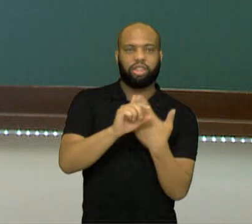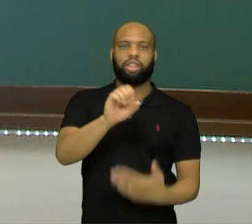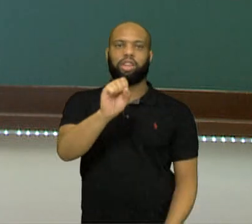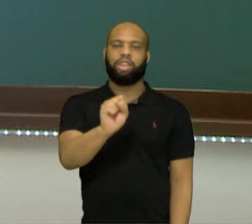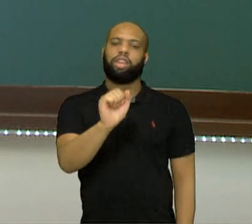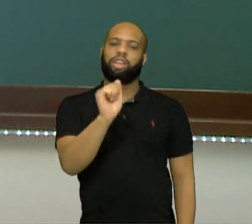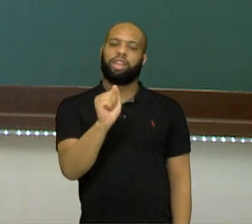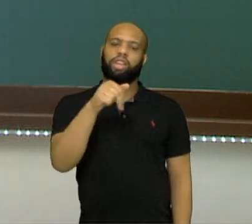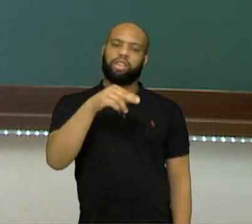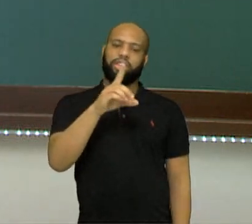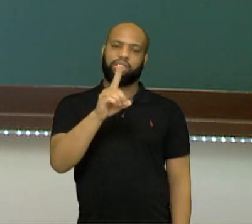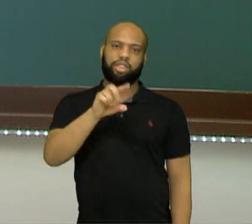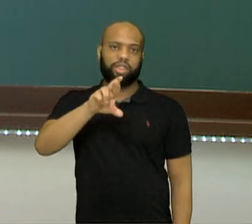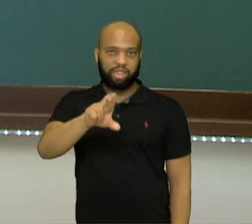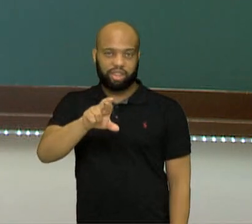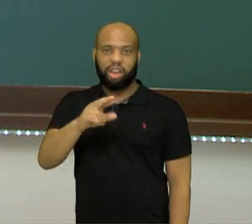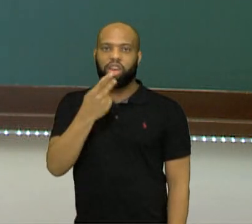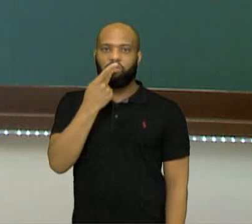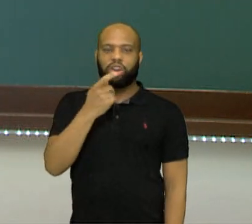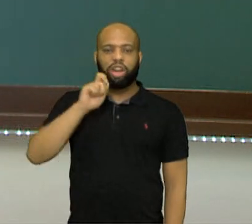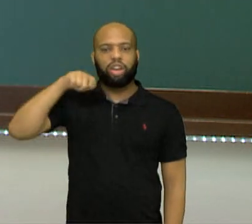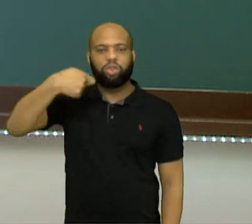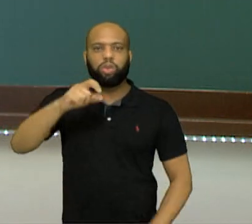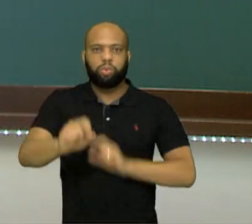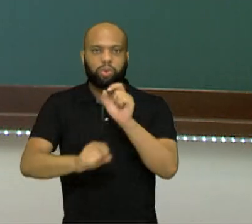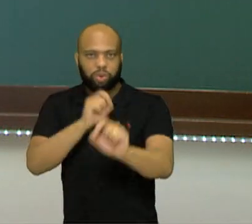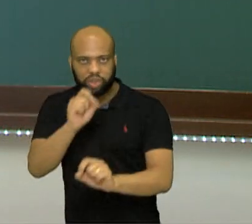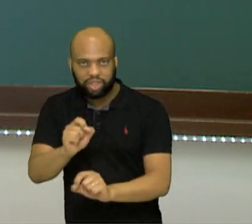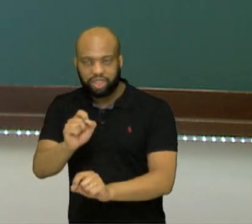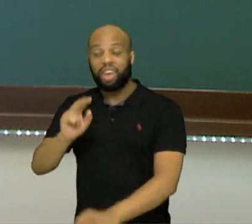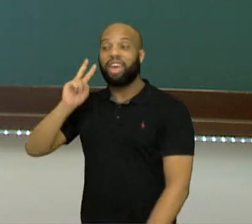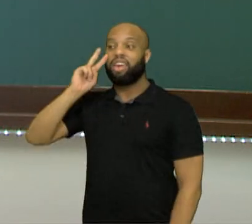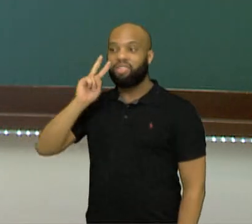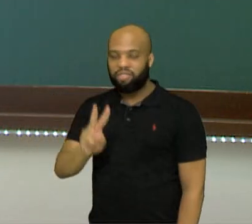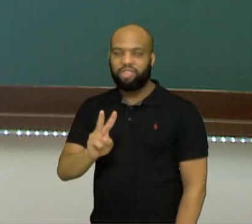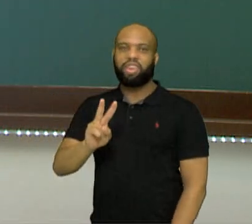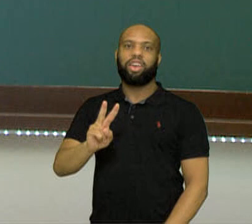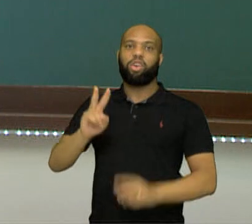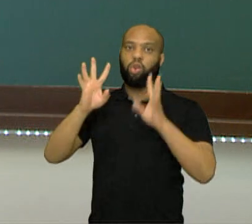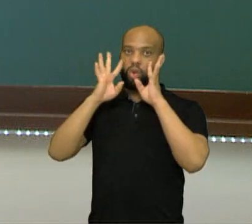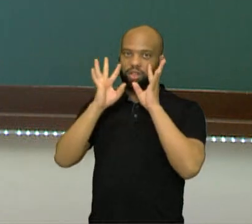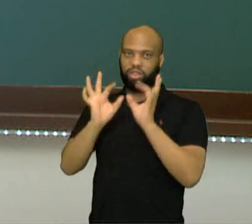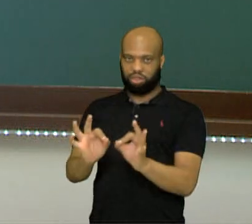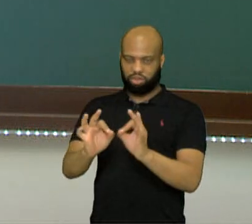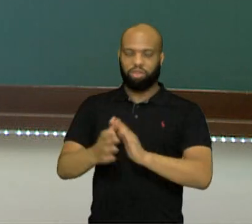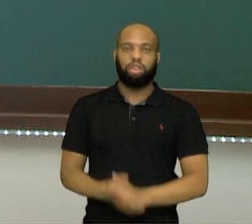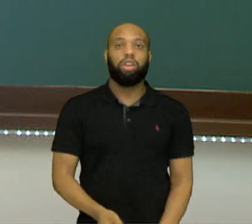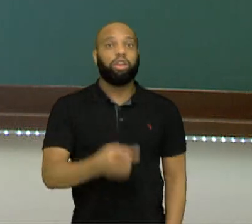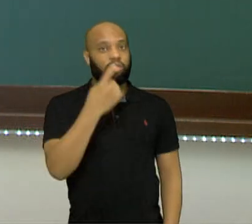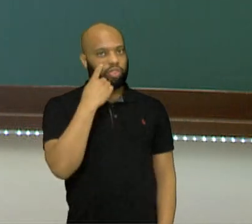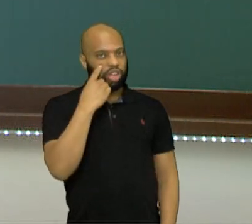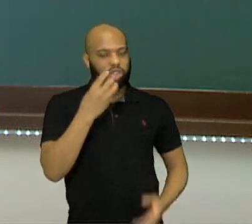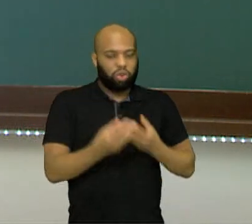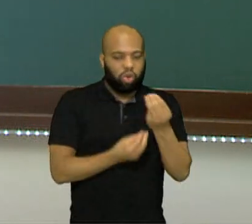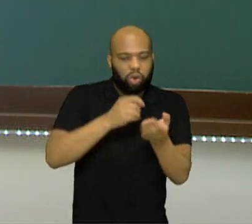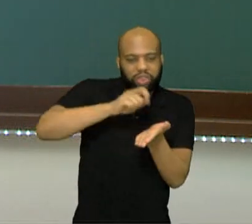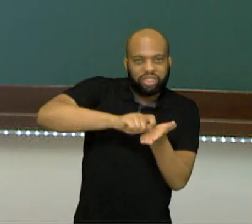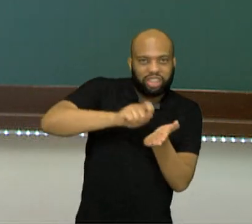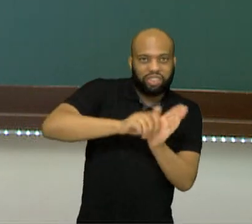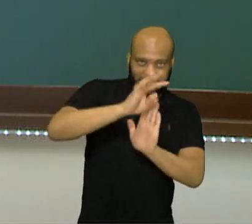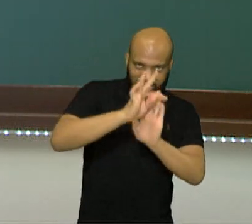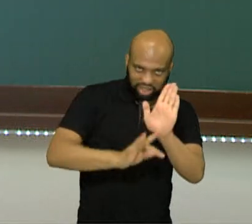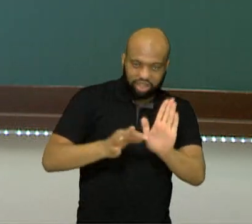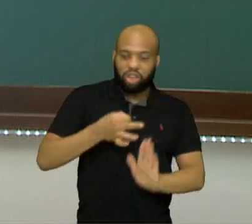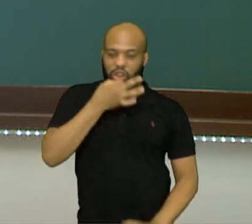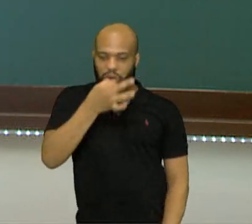Duarte Tavares, falando da escuta ativa. Vocês perceberam como ela constrói o texto, a opinião dela